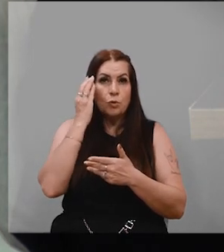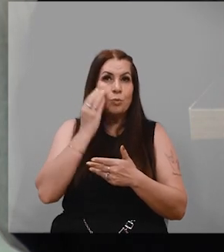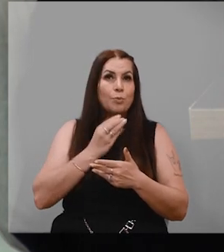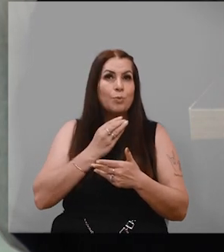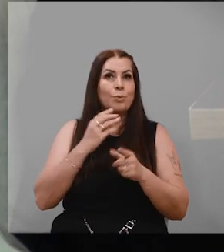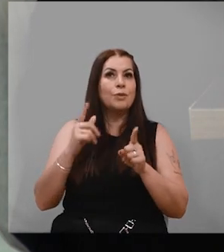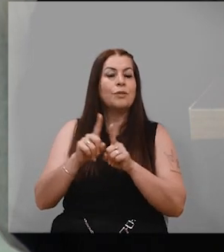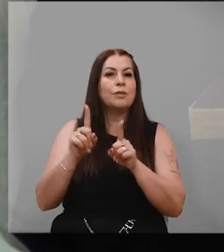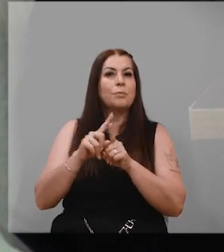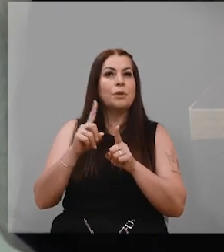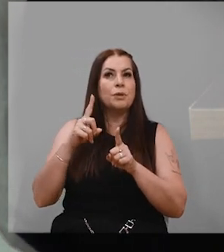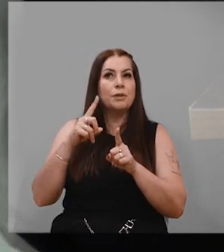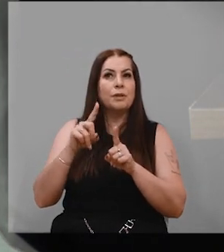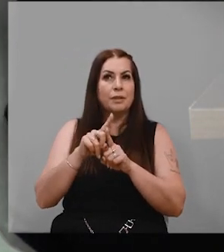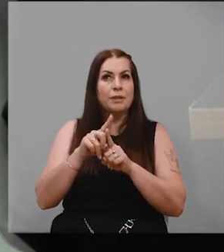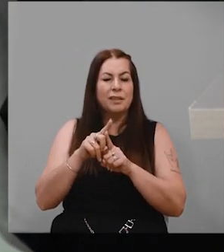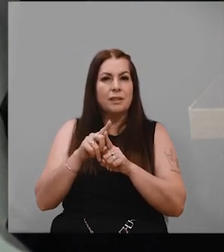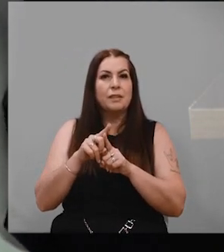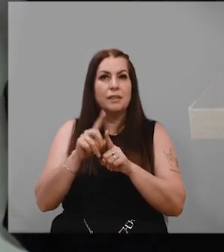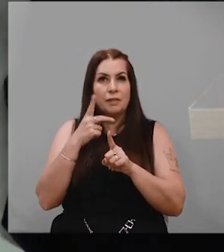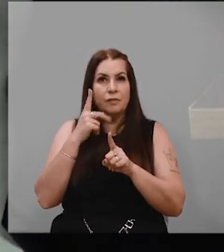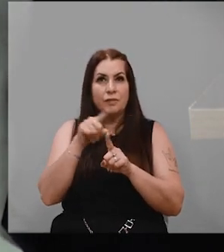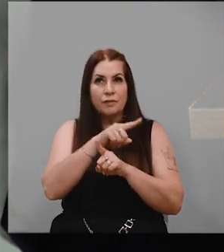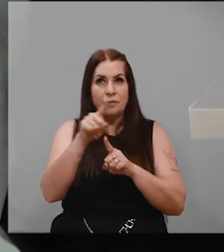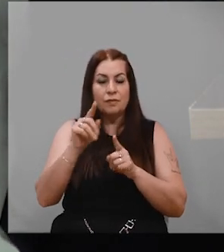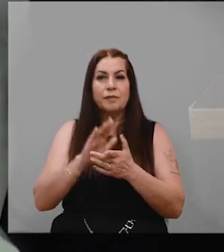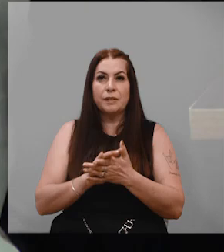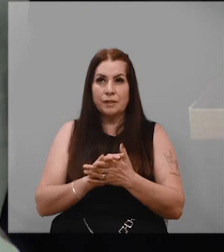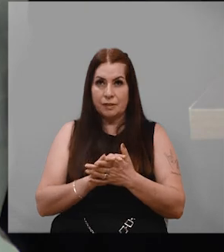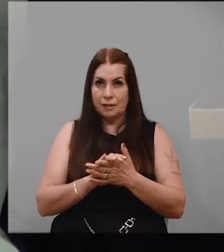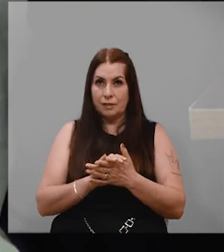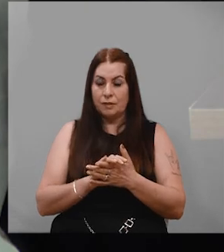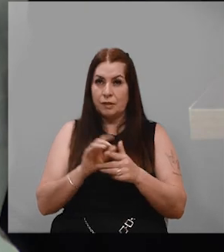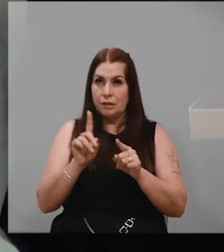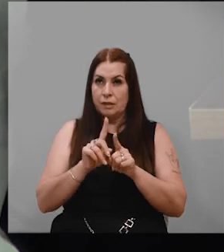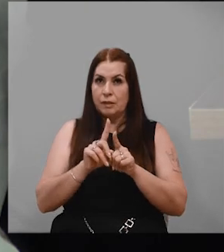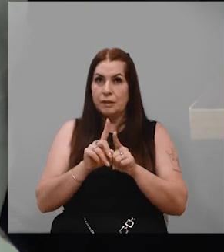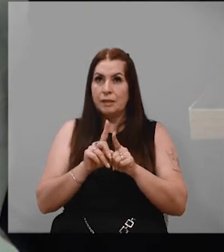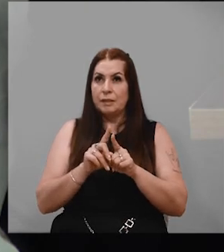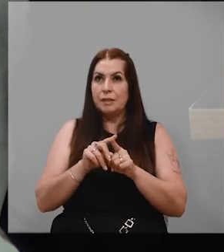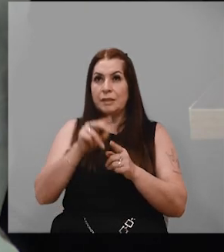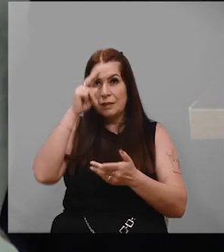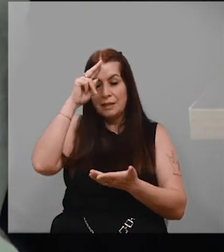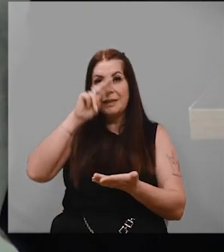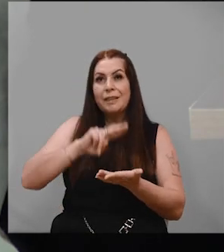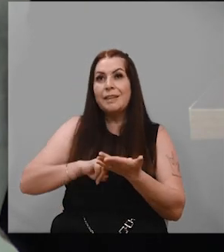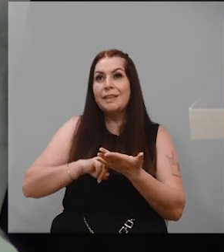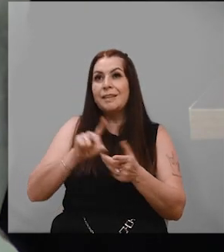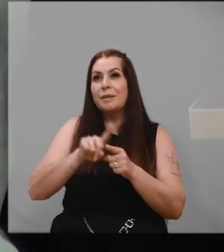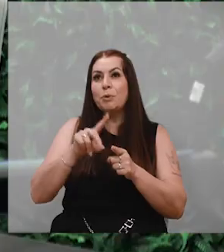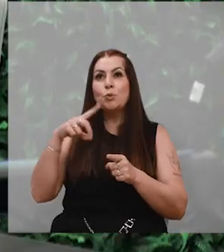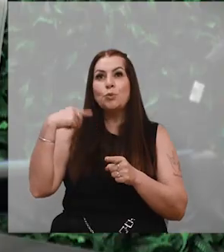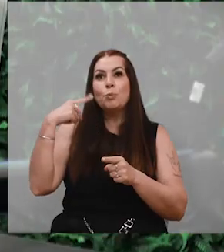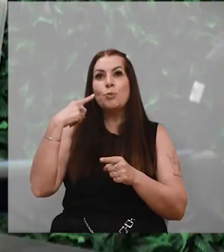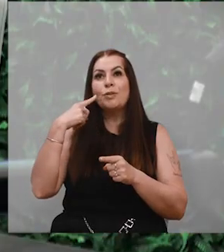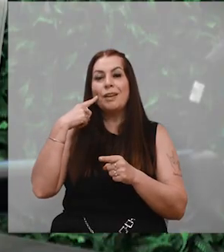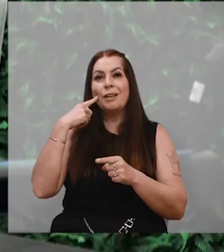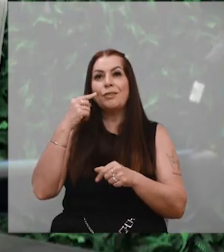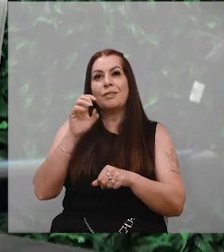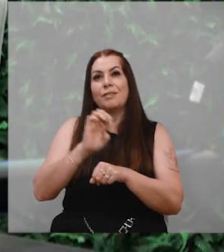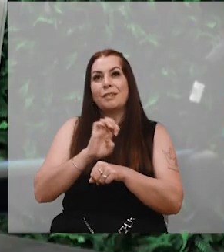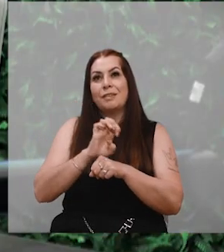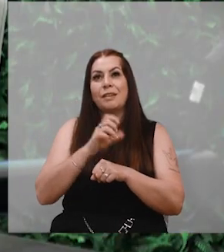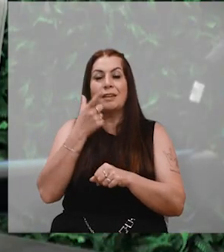deputado... você falou agora, eu falei, tava distraída. Do Carlos Búrigo e também do Neri Carteiro, né? Os 2 deputados estaduais que